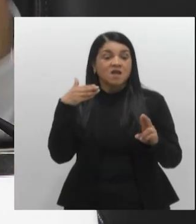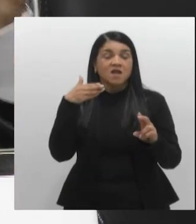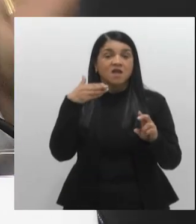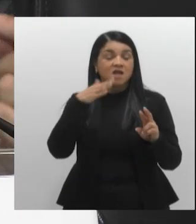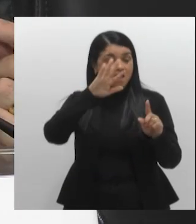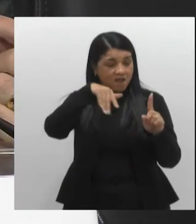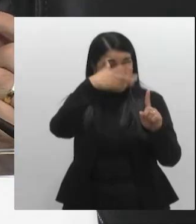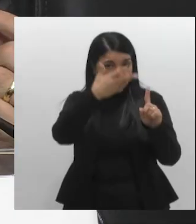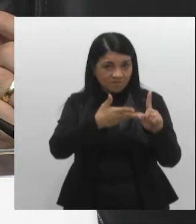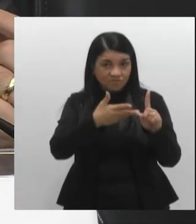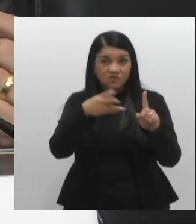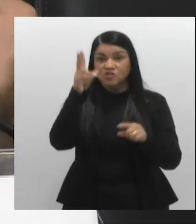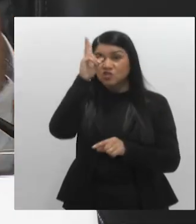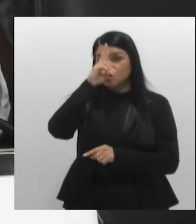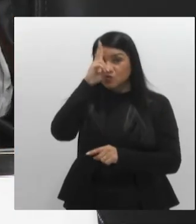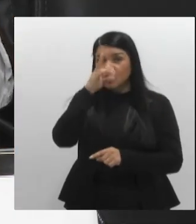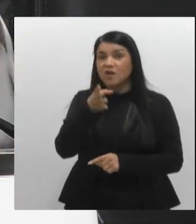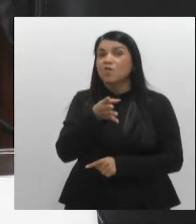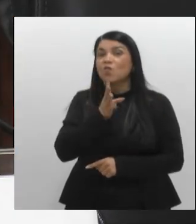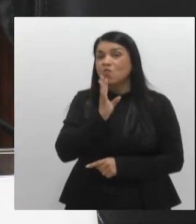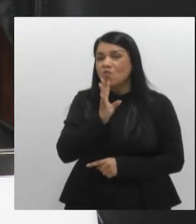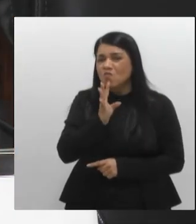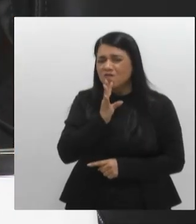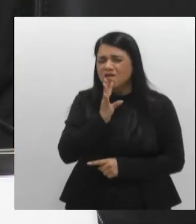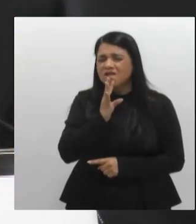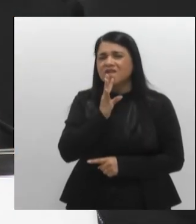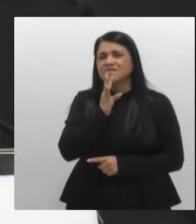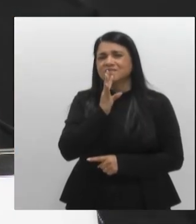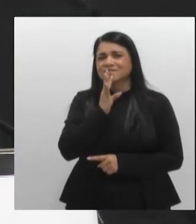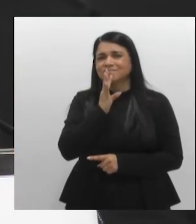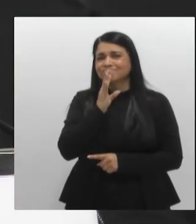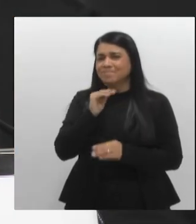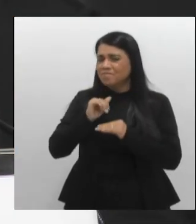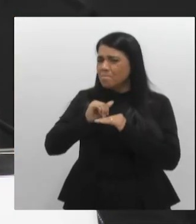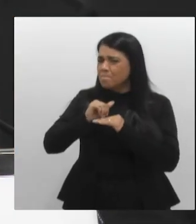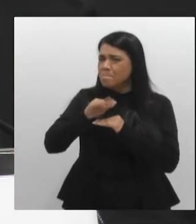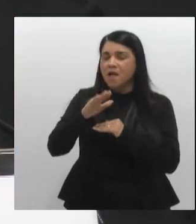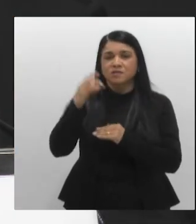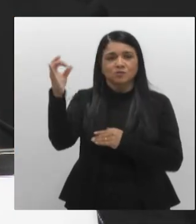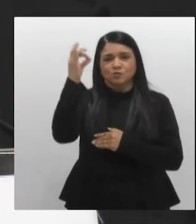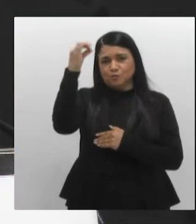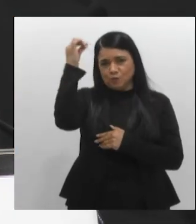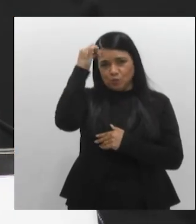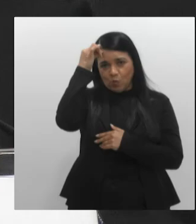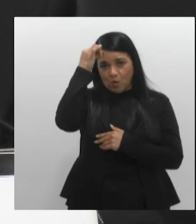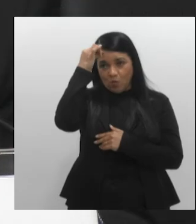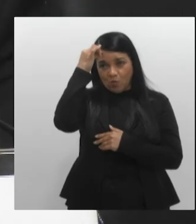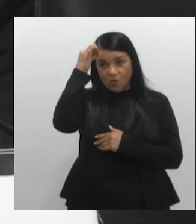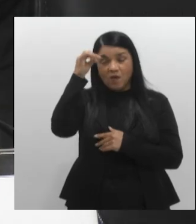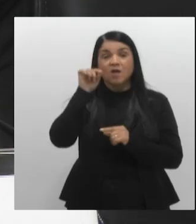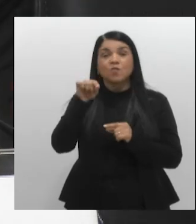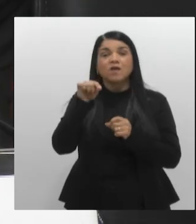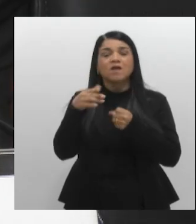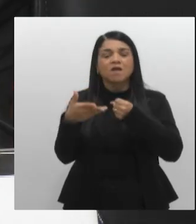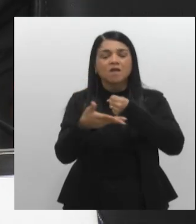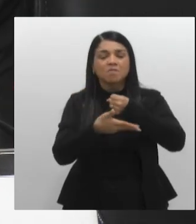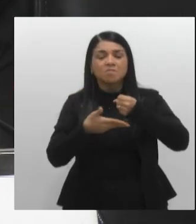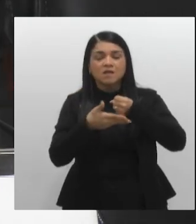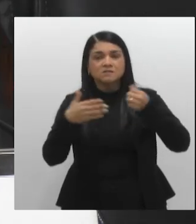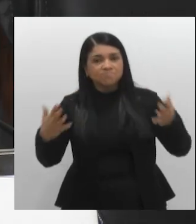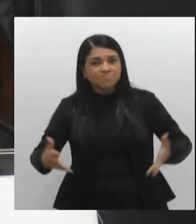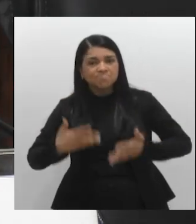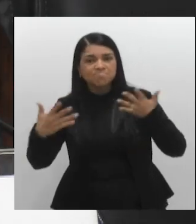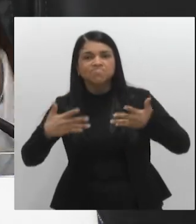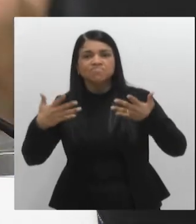que reconhece algo que vai muito além do espiritual, que é o que nos baseia, que é o que nos